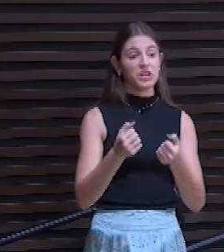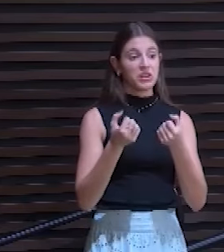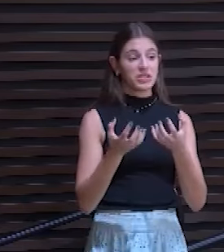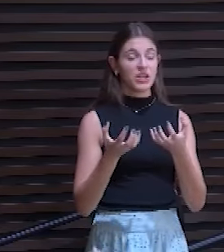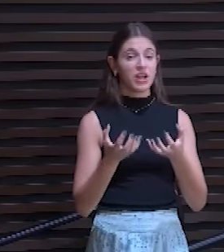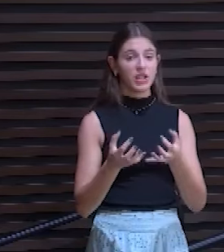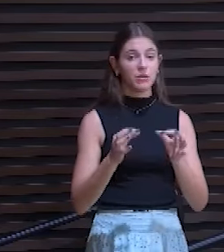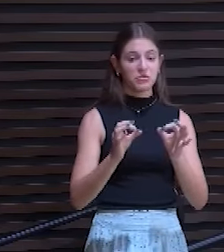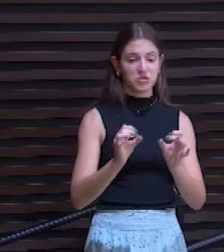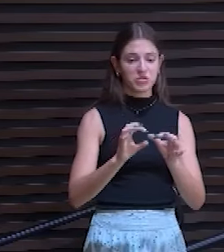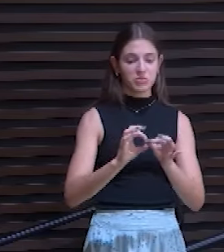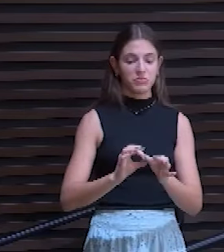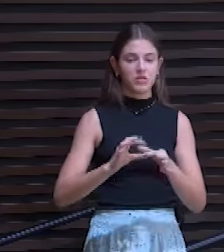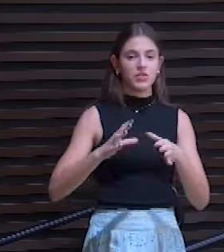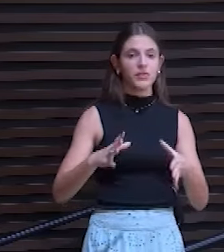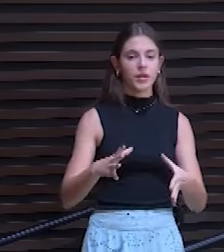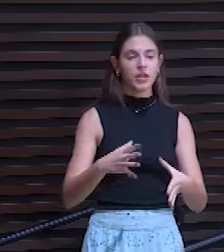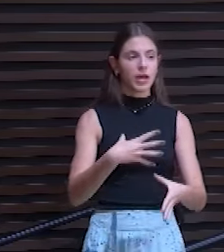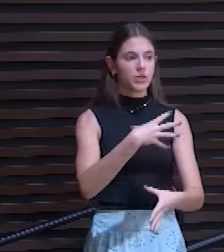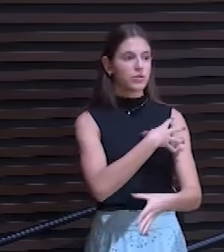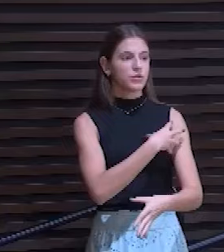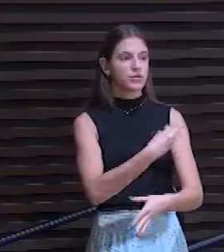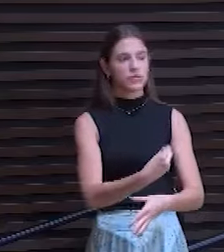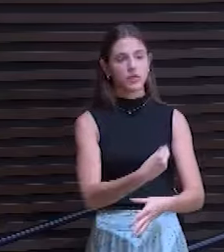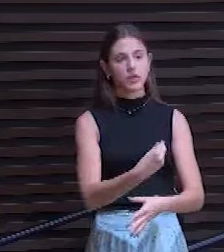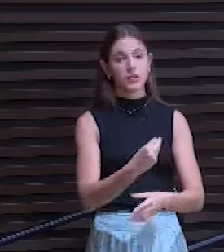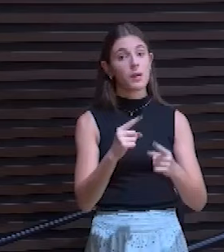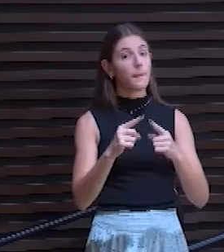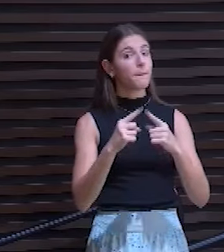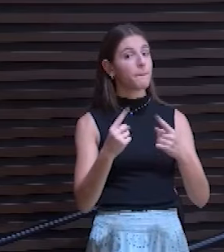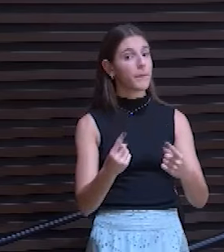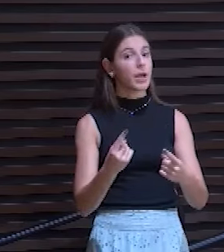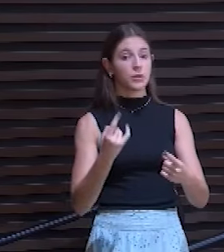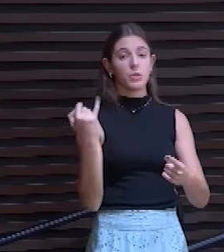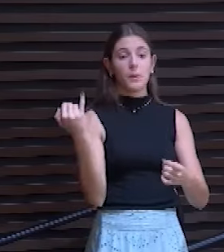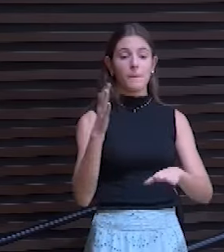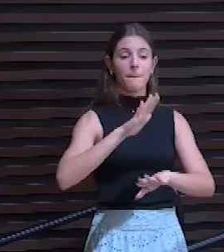para os nossos filhos e o essencial nós não estamos preocupados.